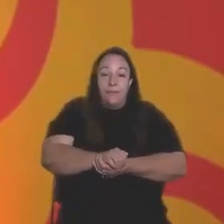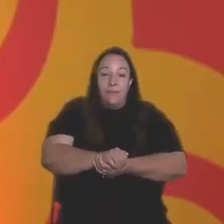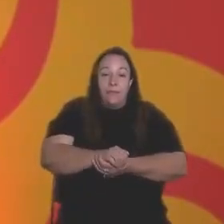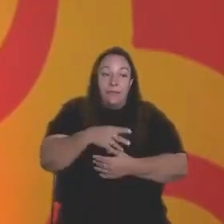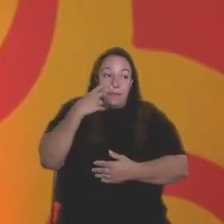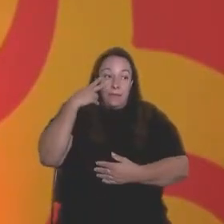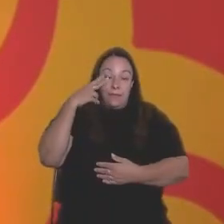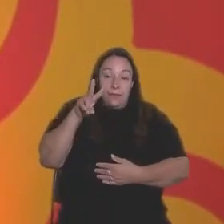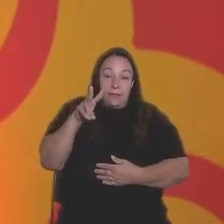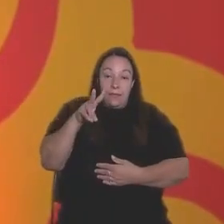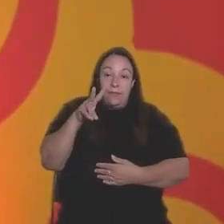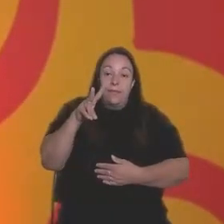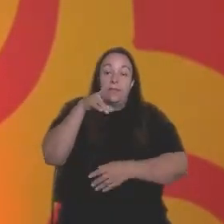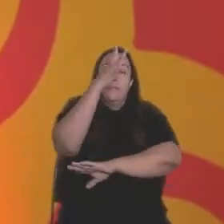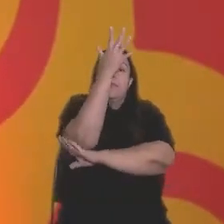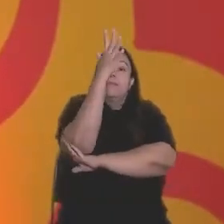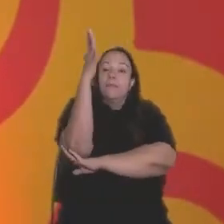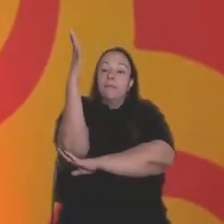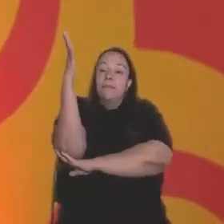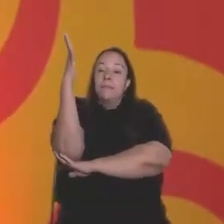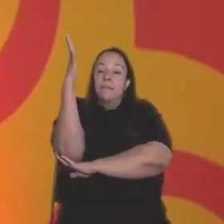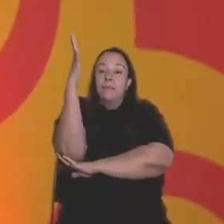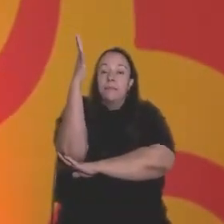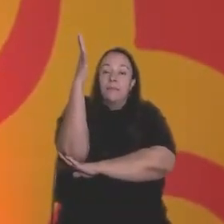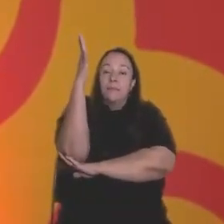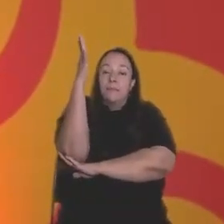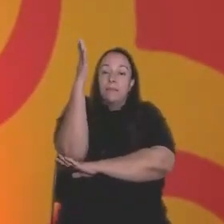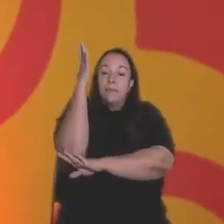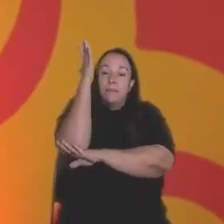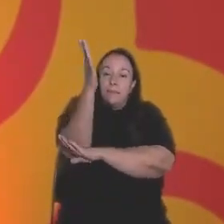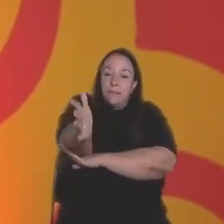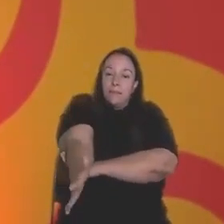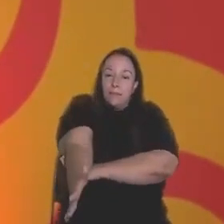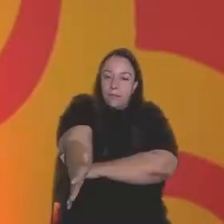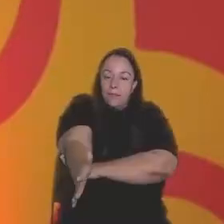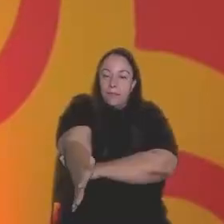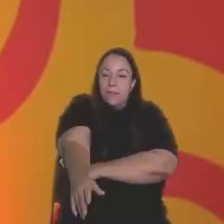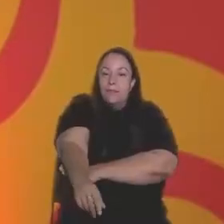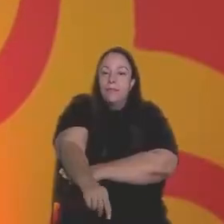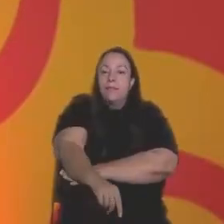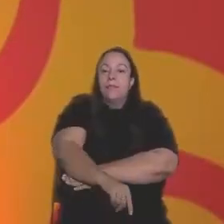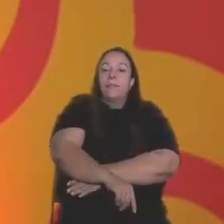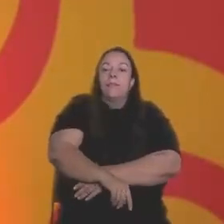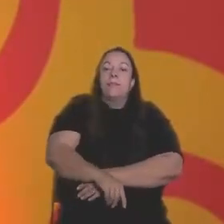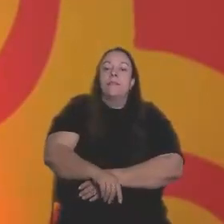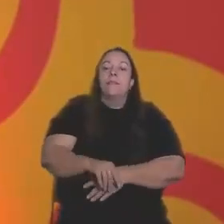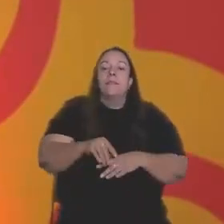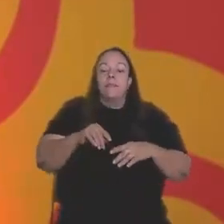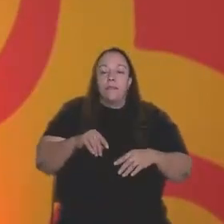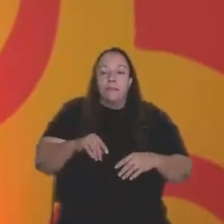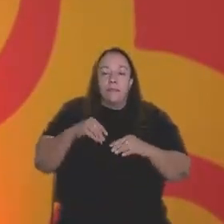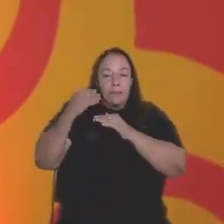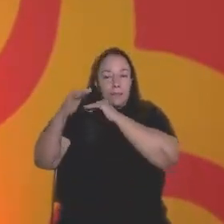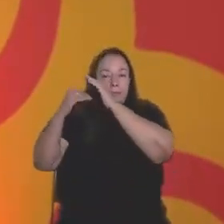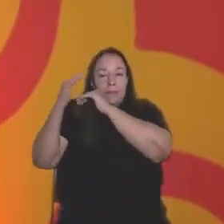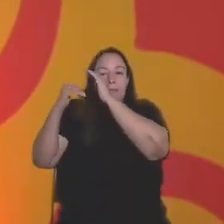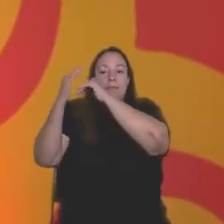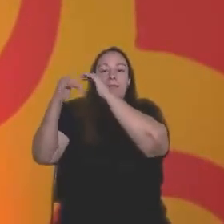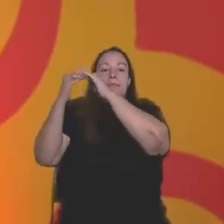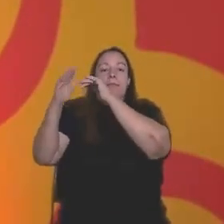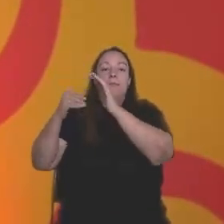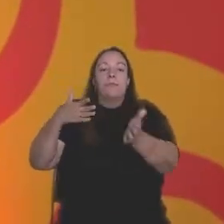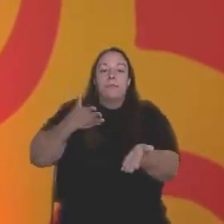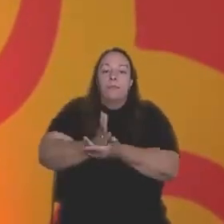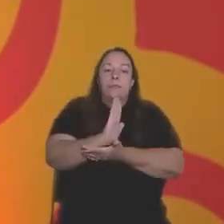a enxergar a árvore como objeção, né? Como algo a ser removido do caminho para o progresso passar, né?